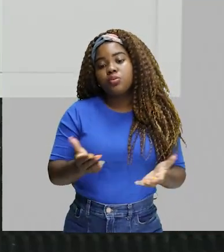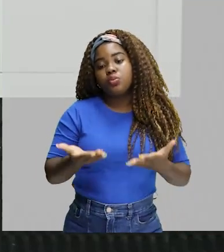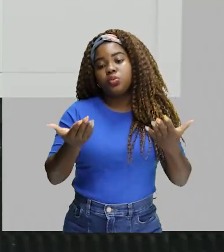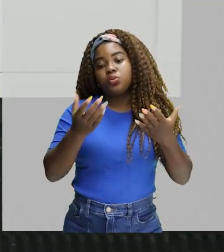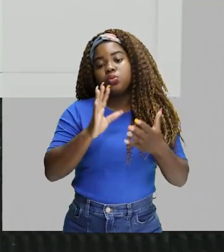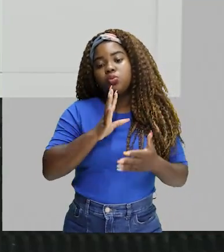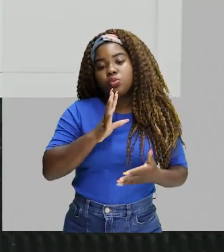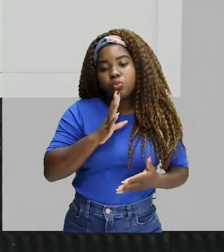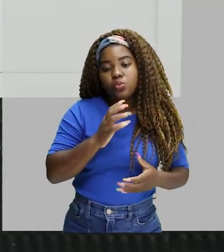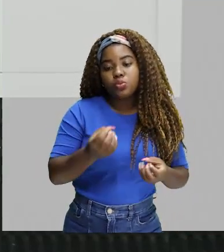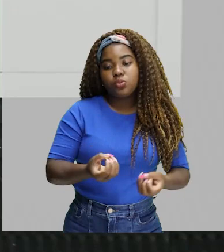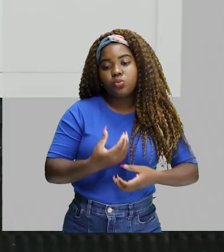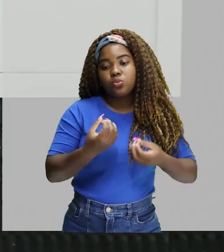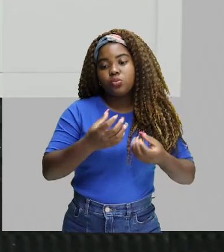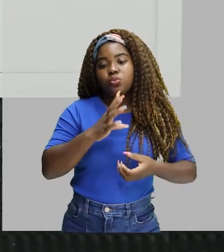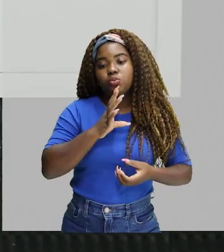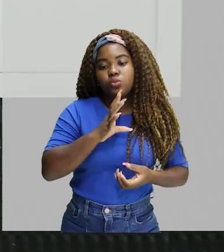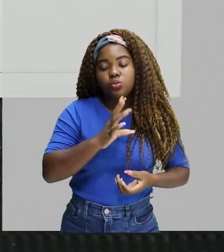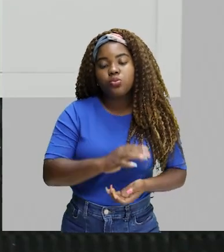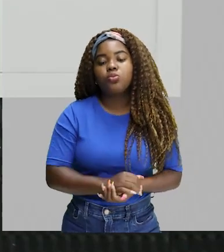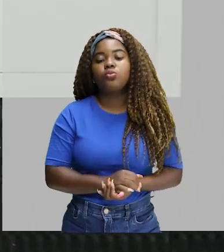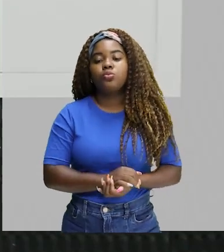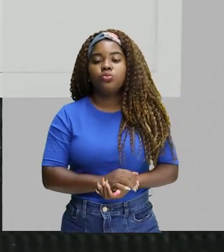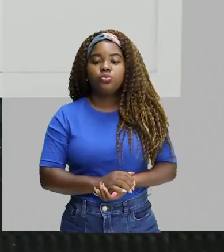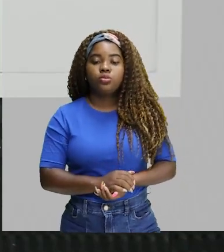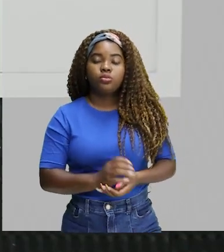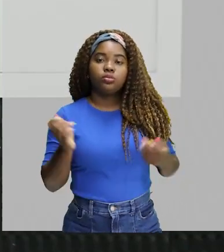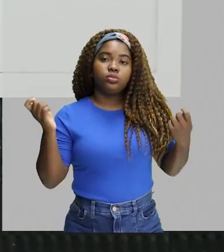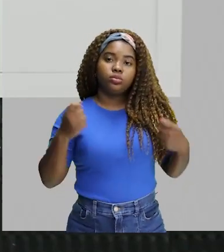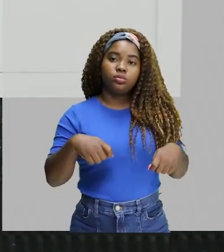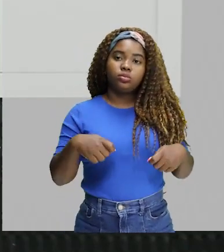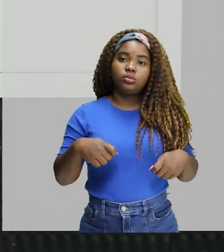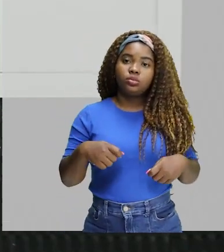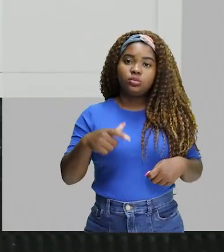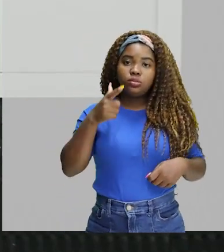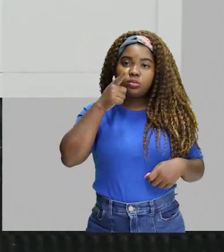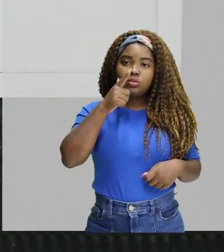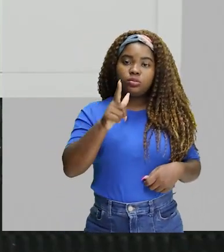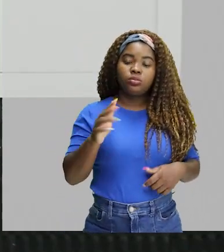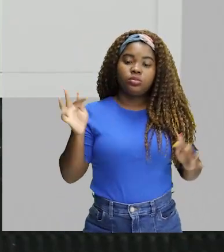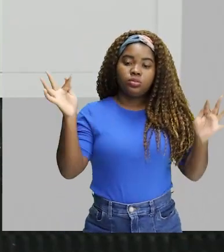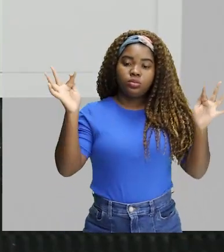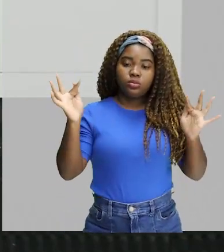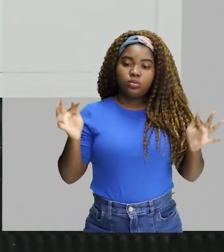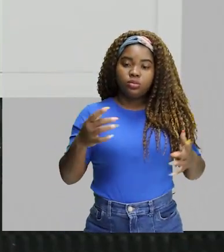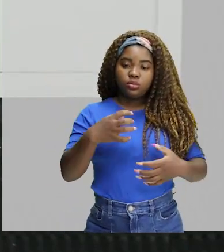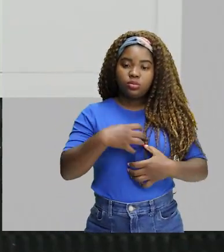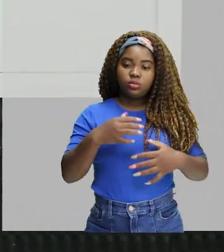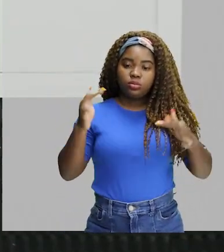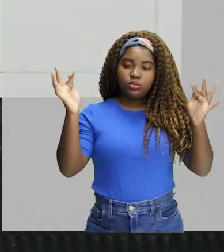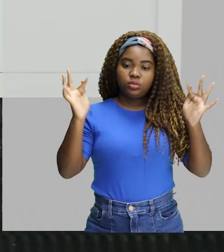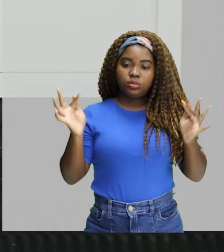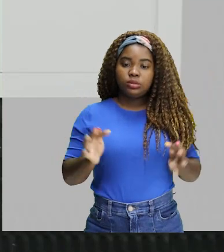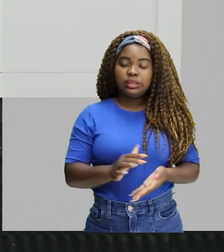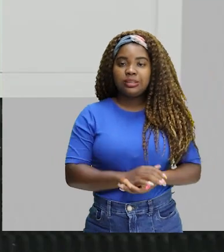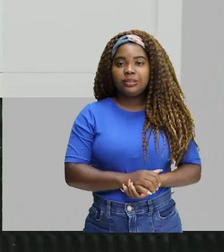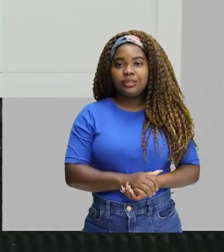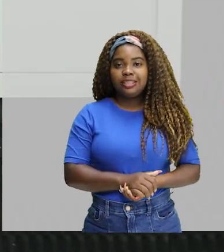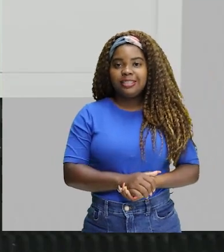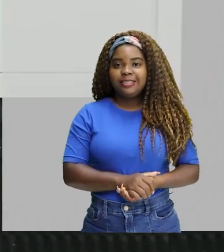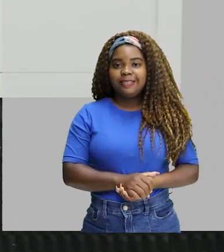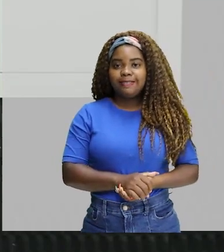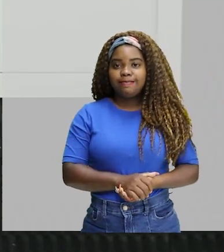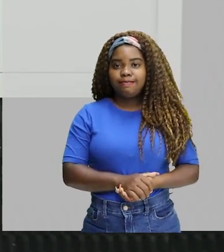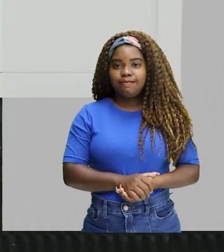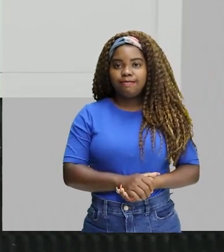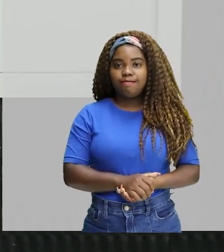conhecimento, certo? Ele é o veículo para alcançar a felicidade, ó. Produz o conhecimento